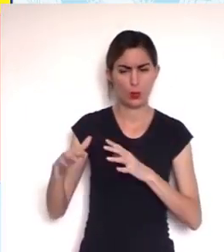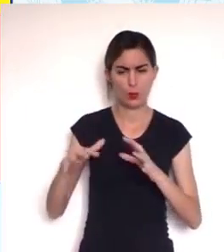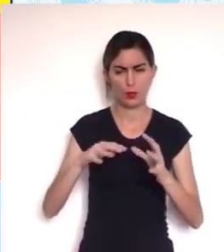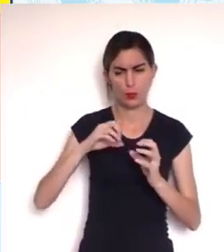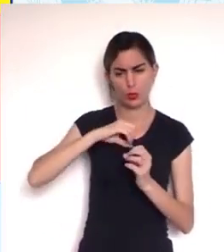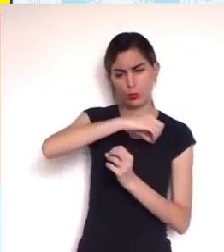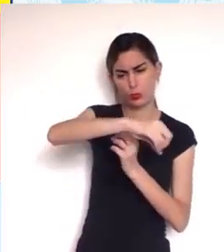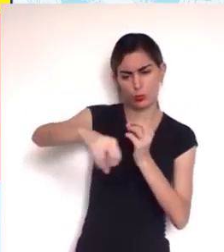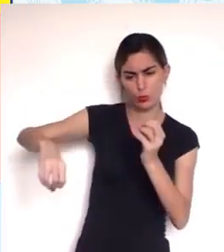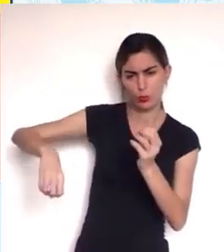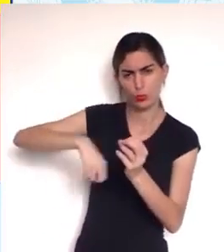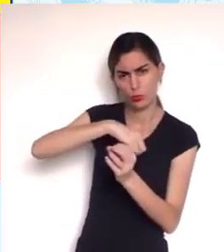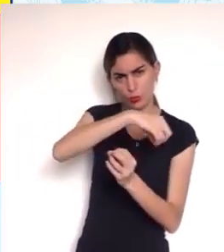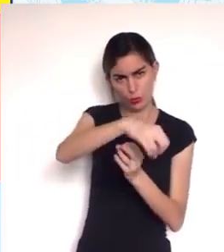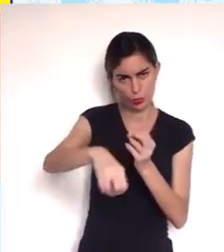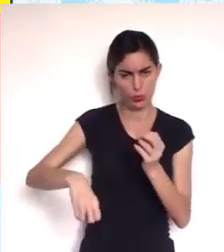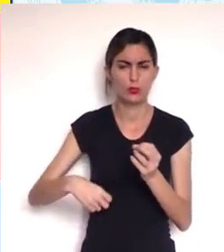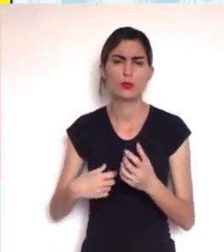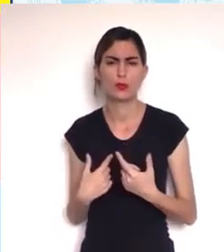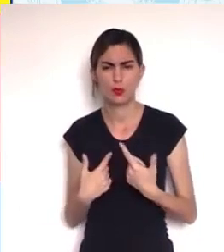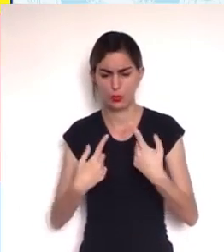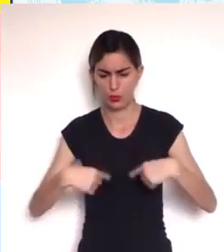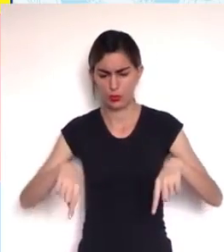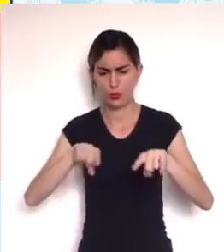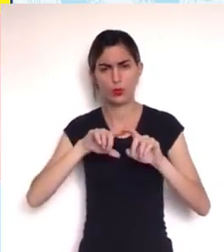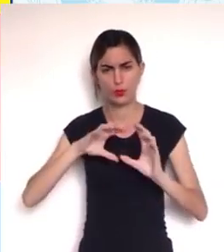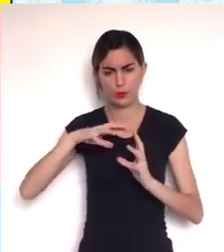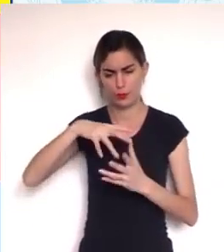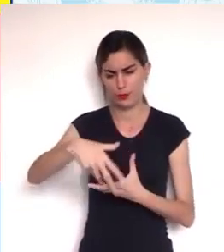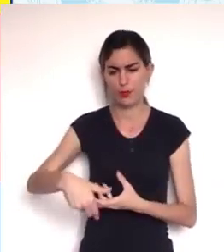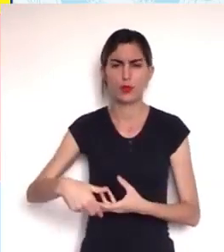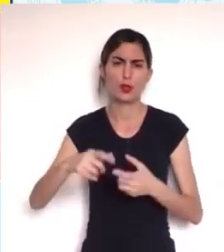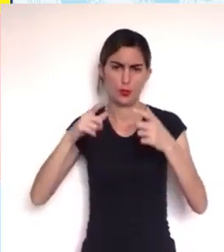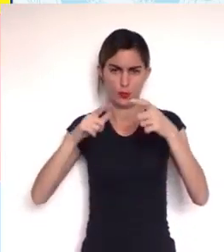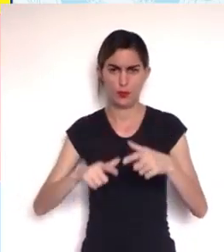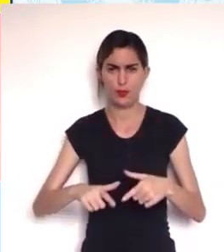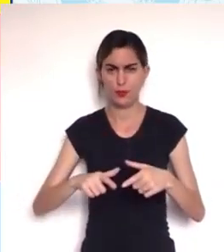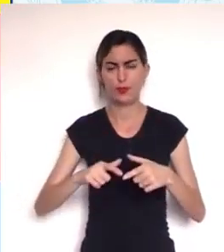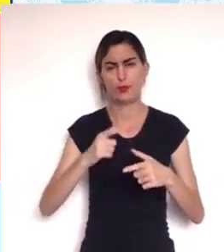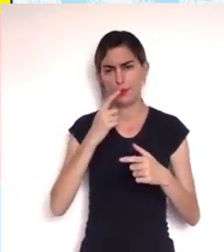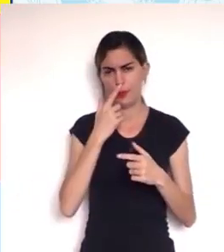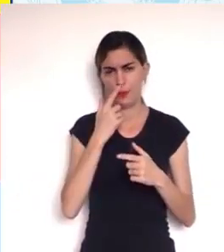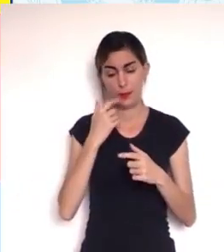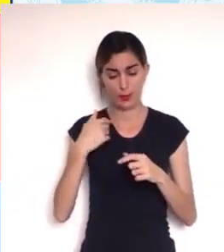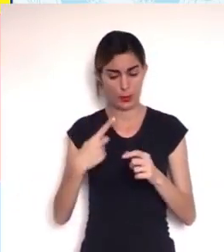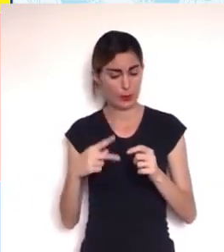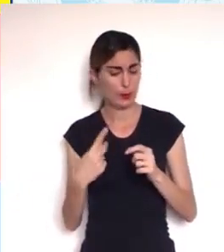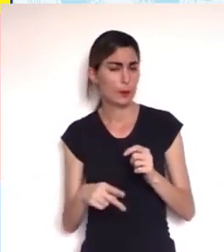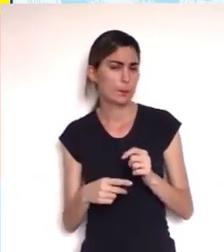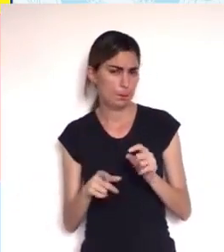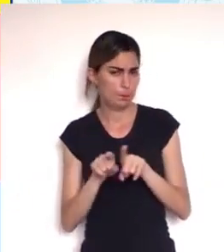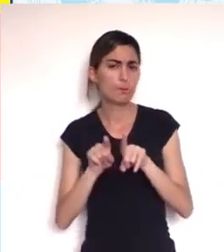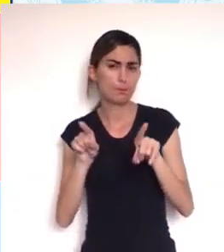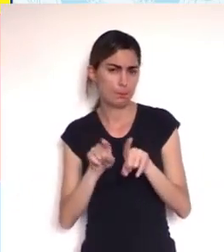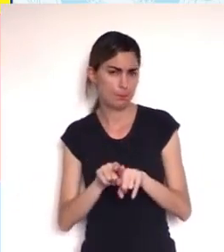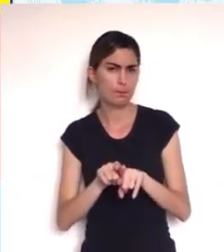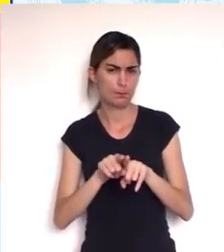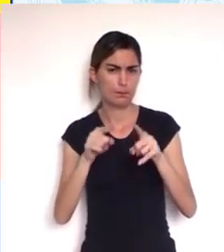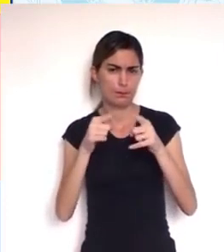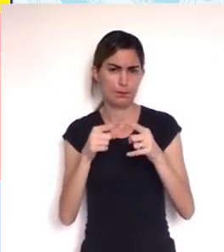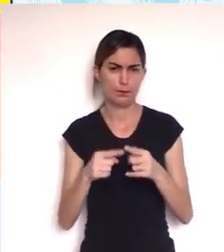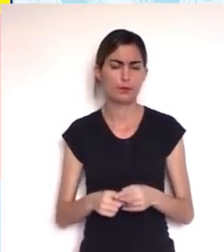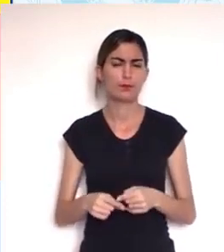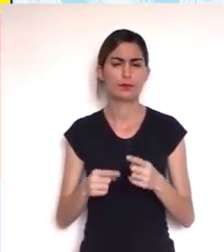de translação, né, onde o nosso planeta ele vai estar localizado, e isso também de acordo